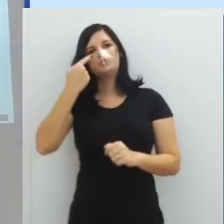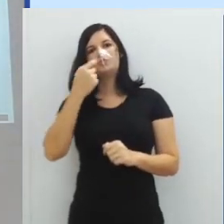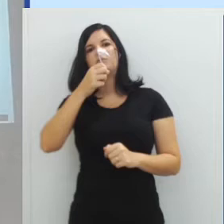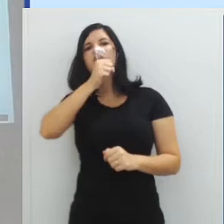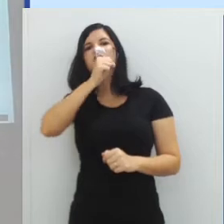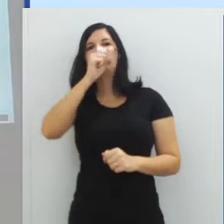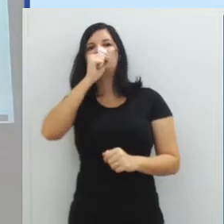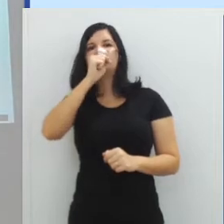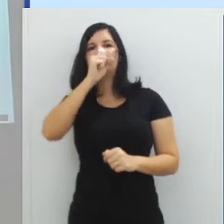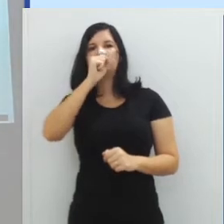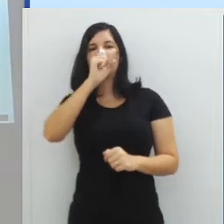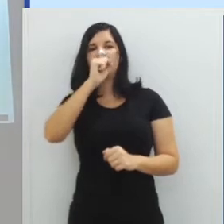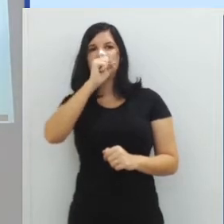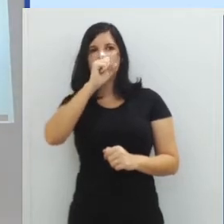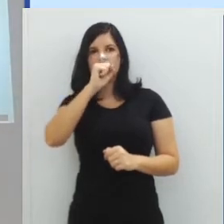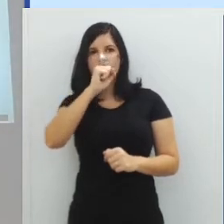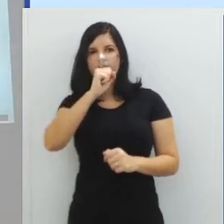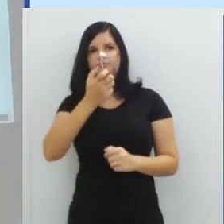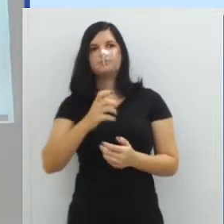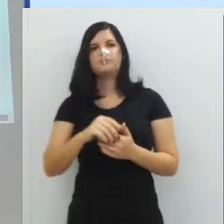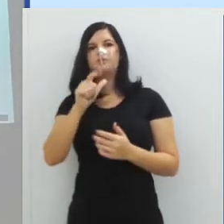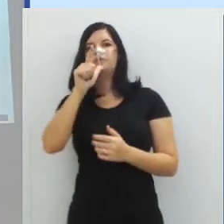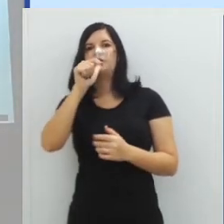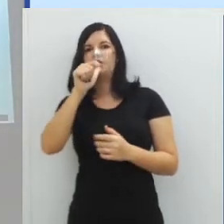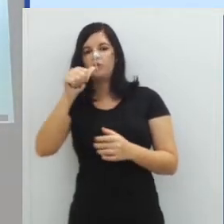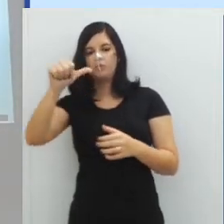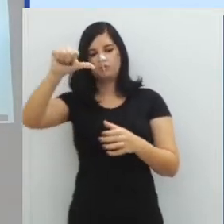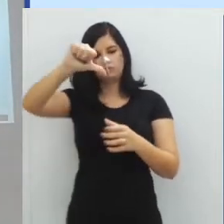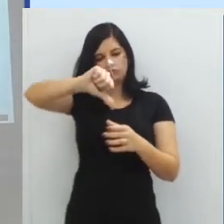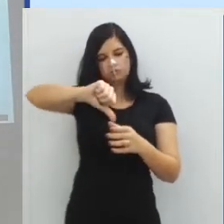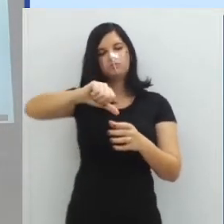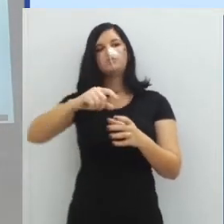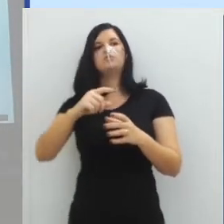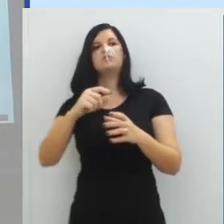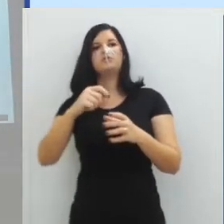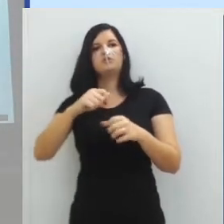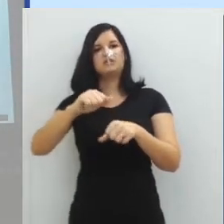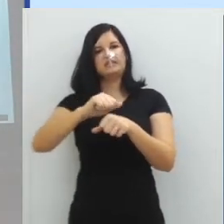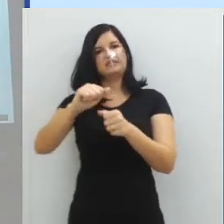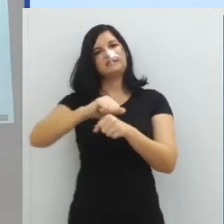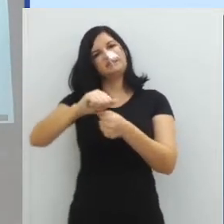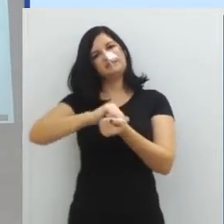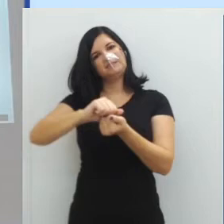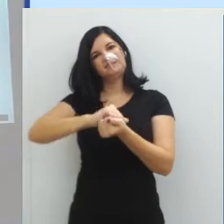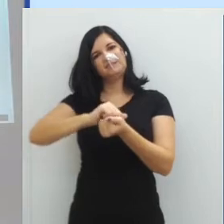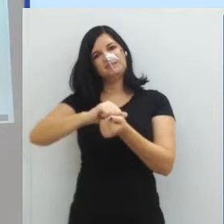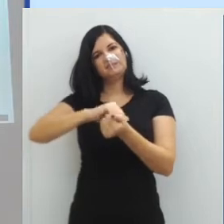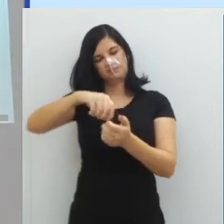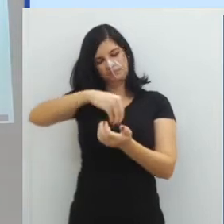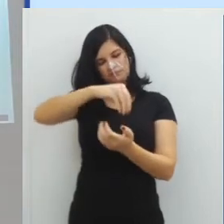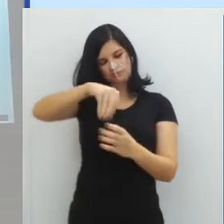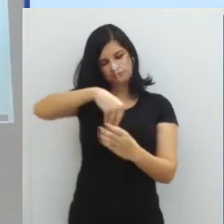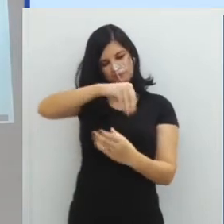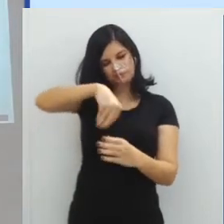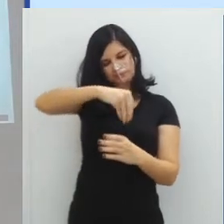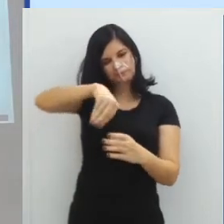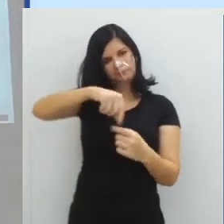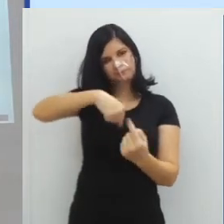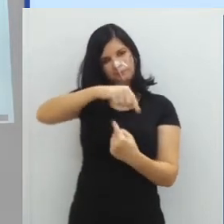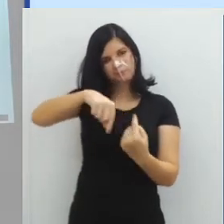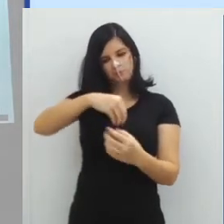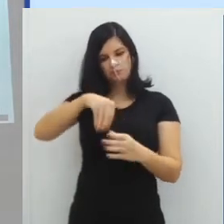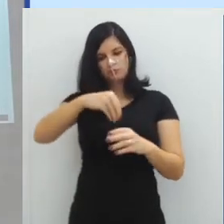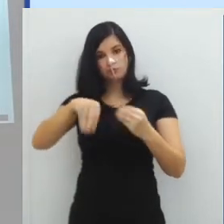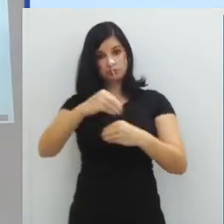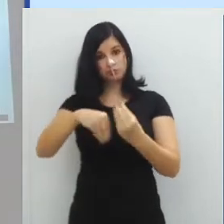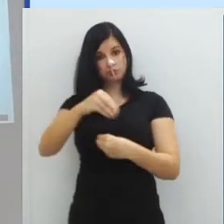um pouquinho de água e mistura com sabão. E você vai fazer esse teste, né? Ou você pode testar a